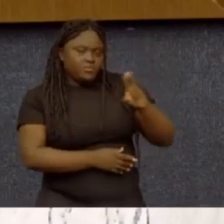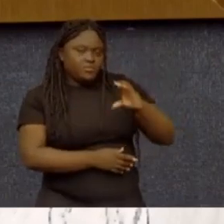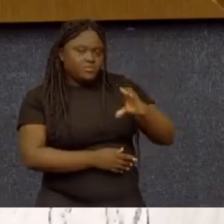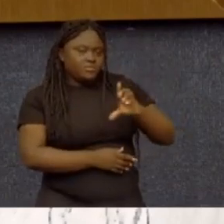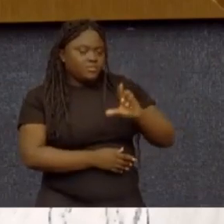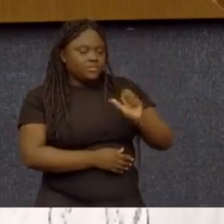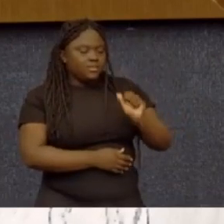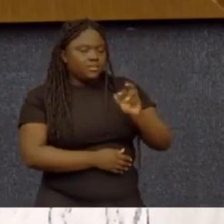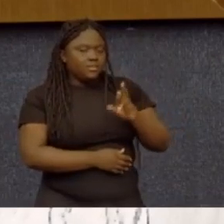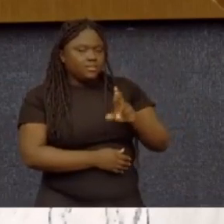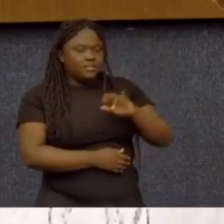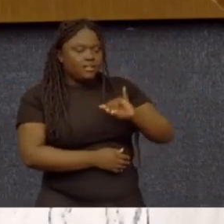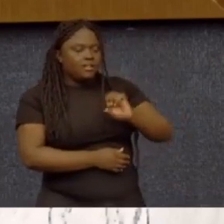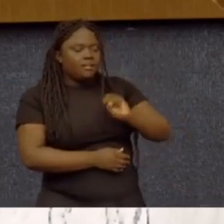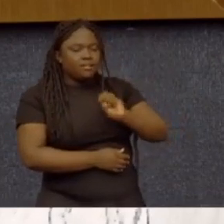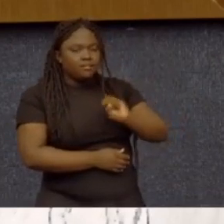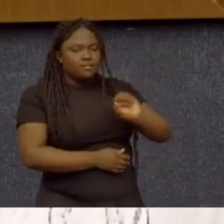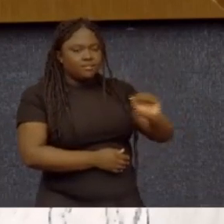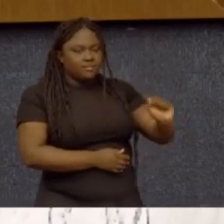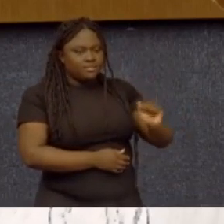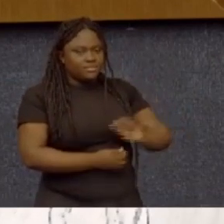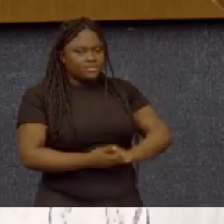Nogueira de Araújo.